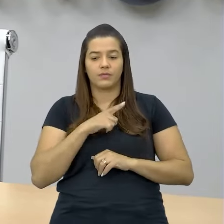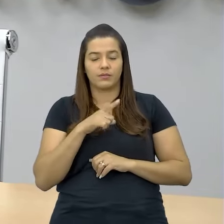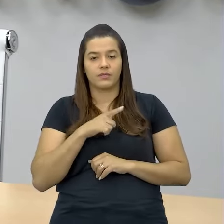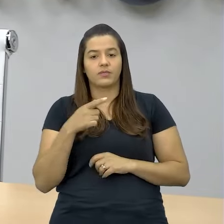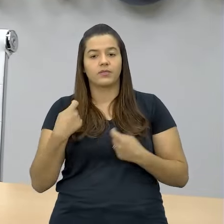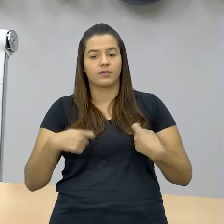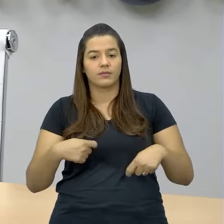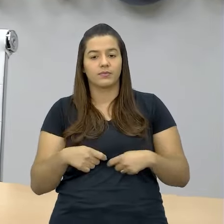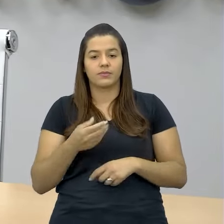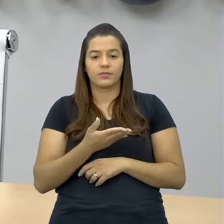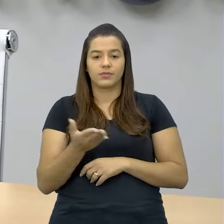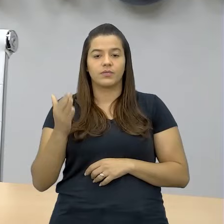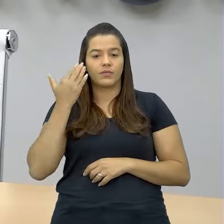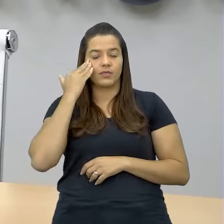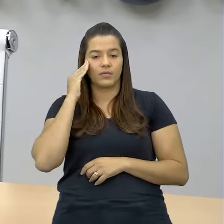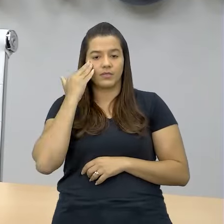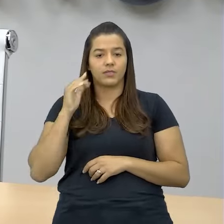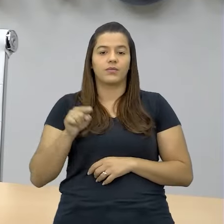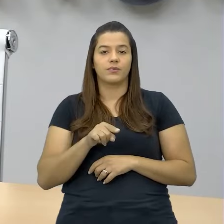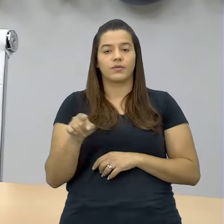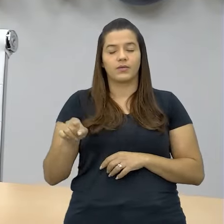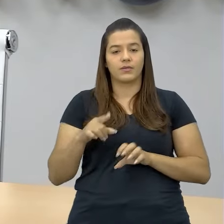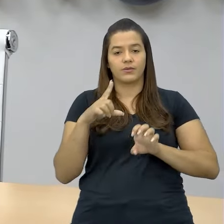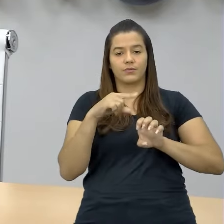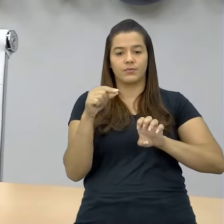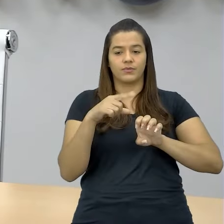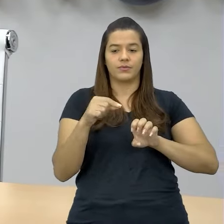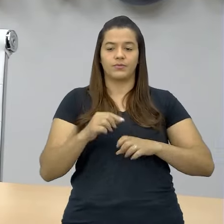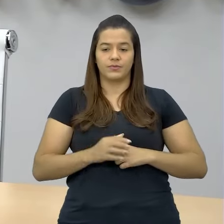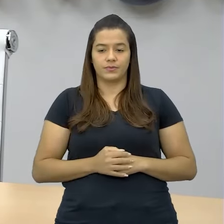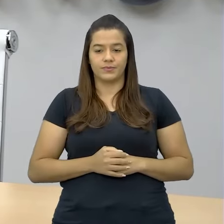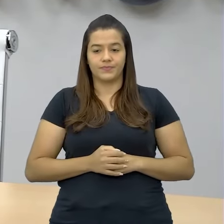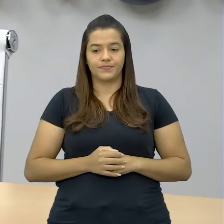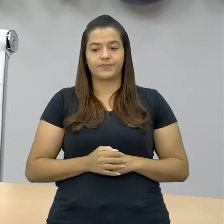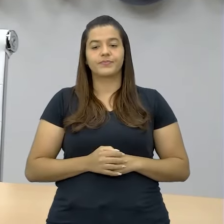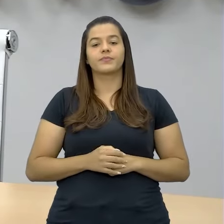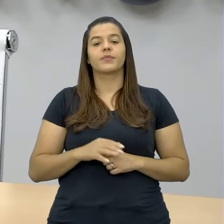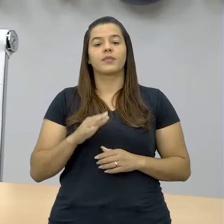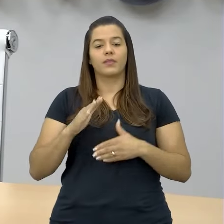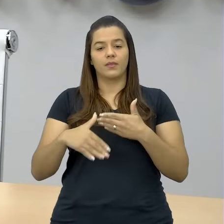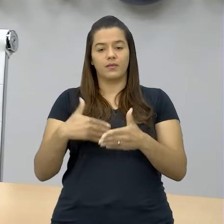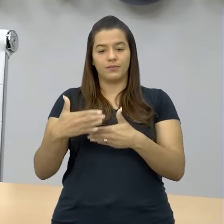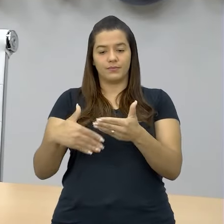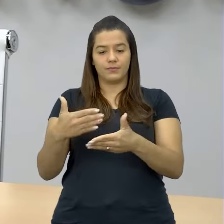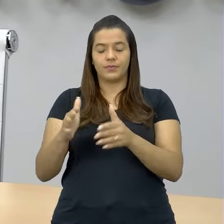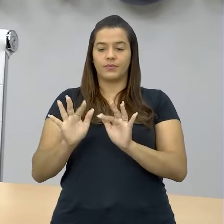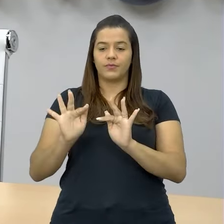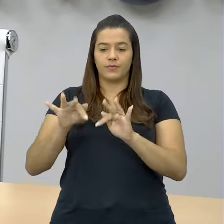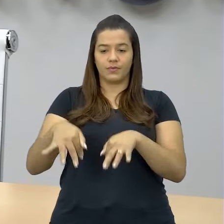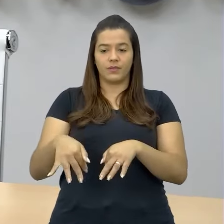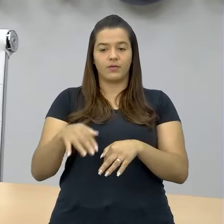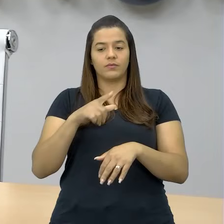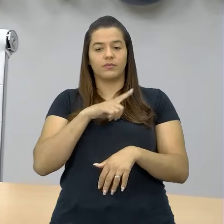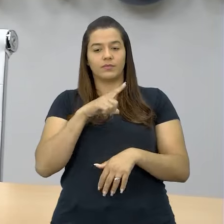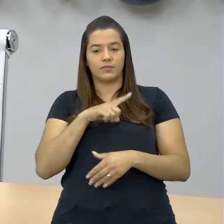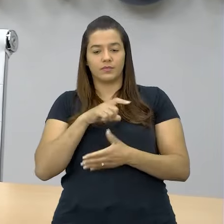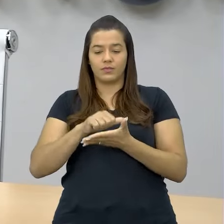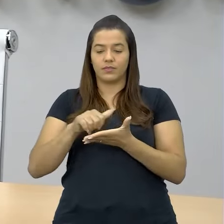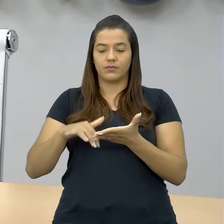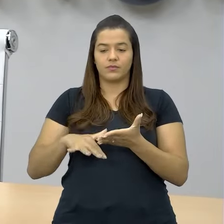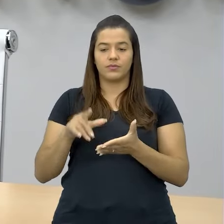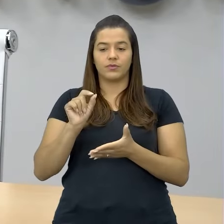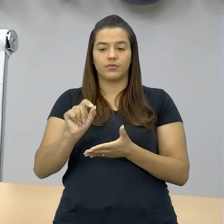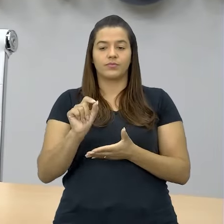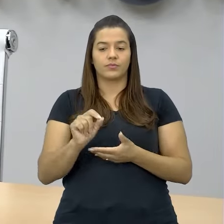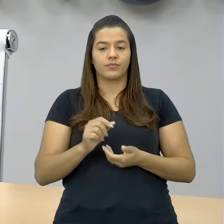de verdade o que é o empreendedorismo. E aí, nessa etapa de finalização da atividade, a